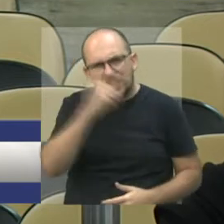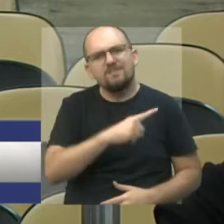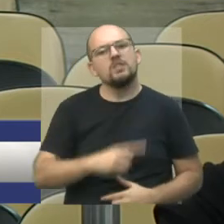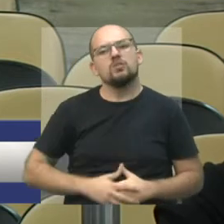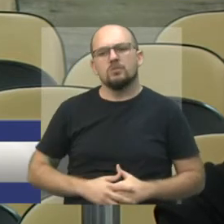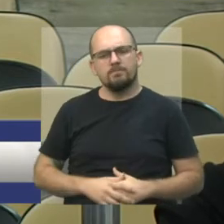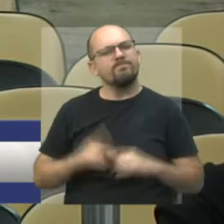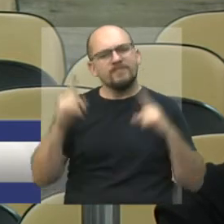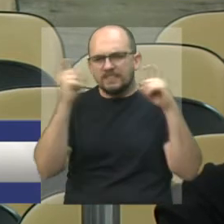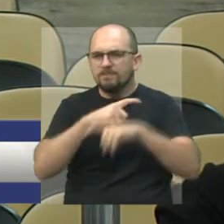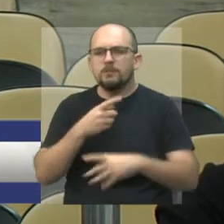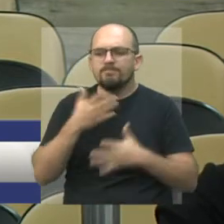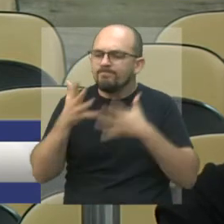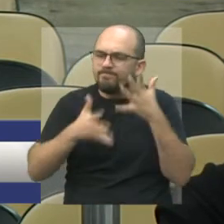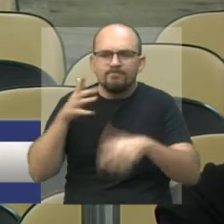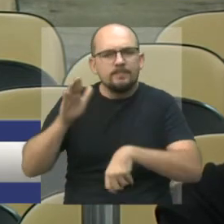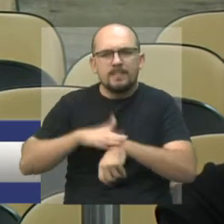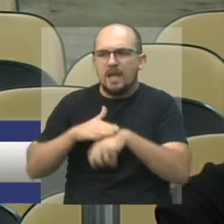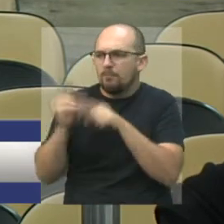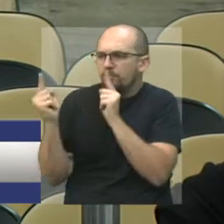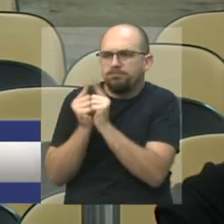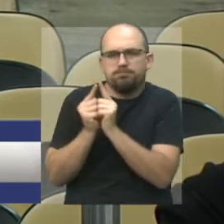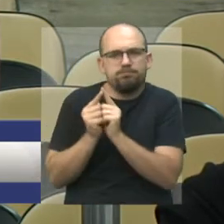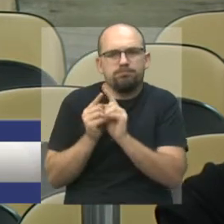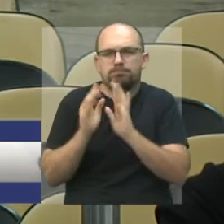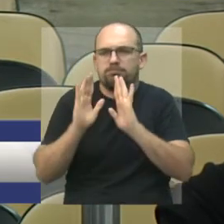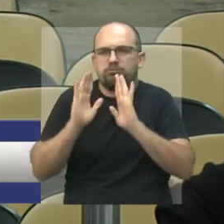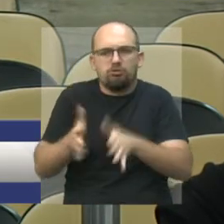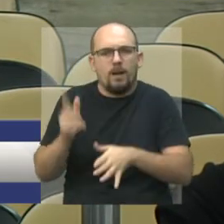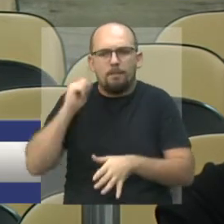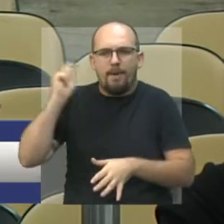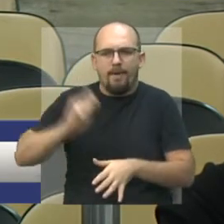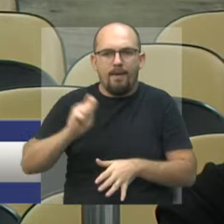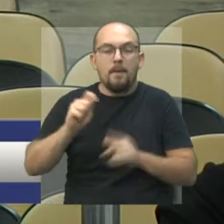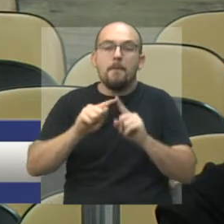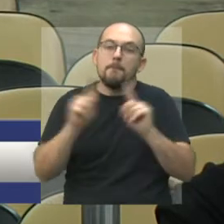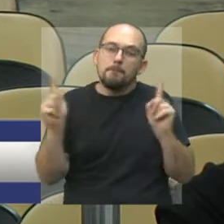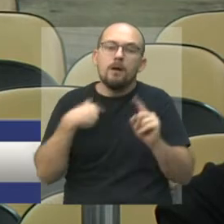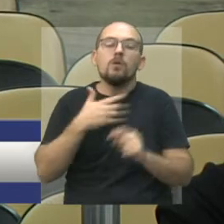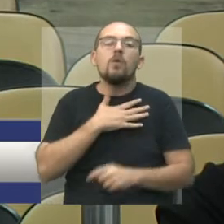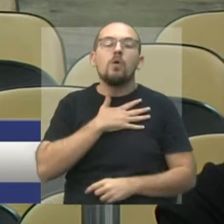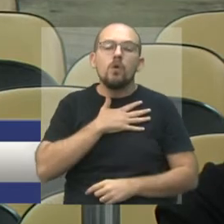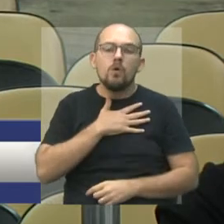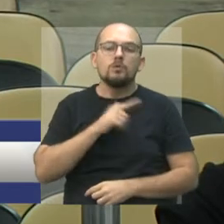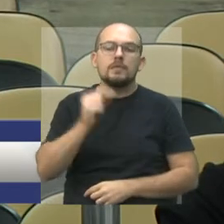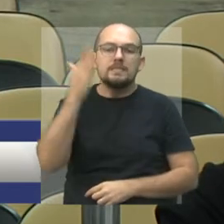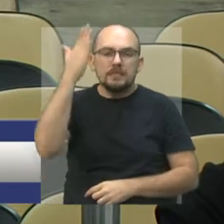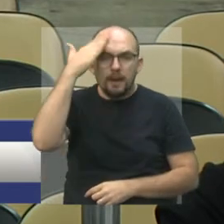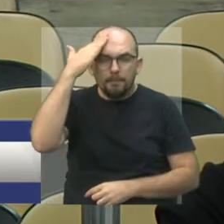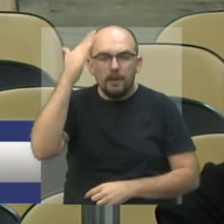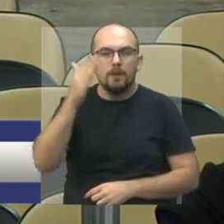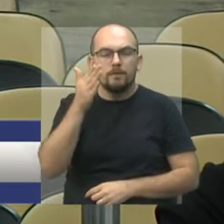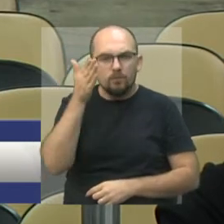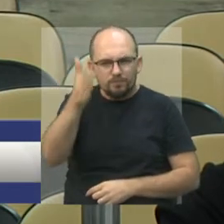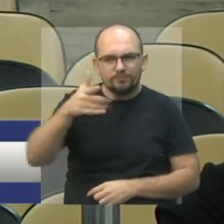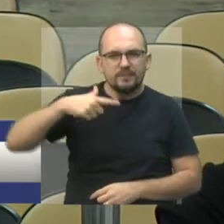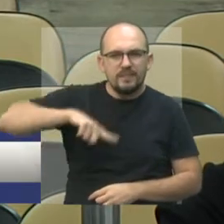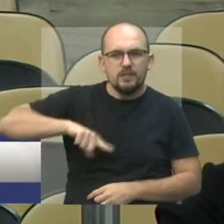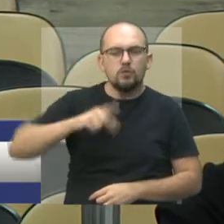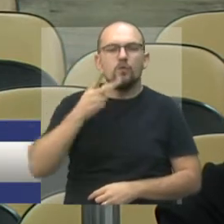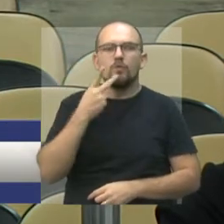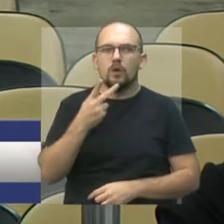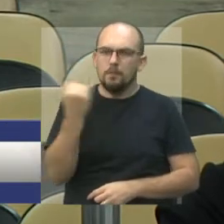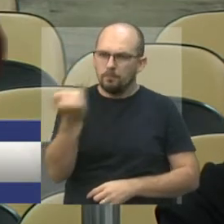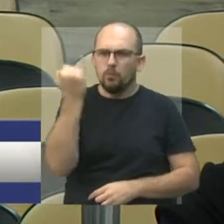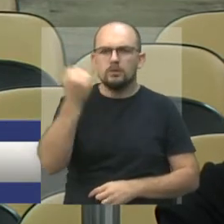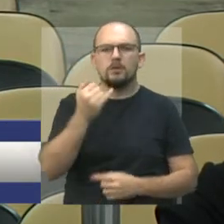difícil até de falar. O tempo é curto, né? Então, assim, eu também gostaria de saber. O senhor fez um levantamento